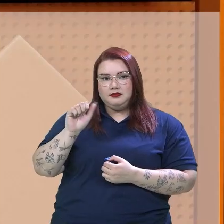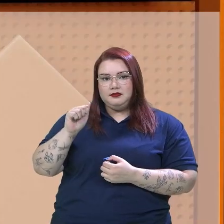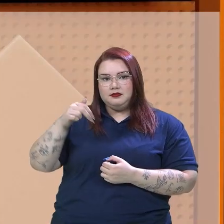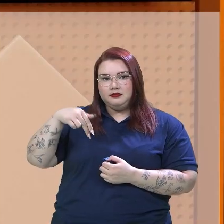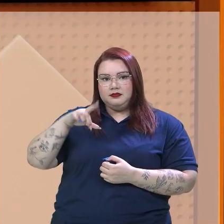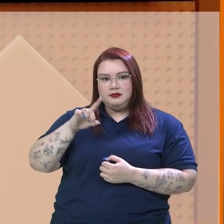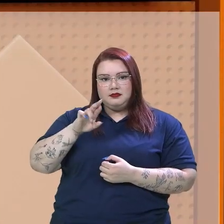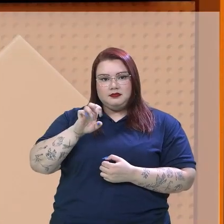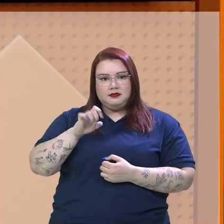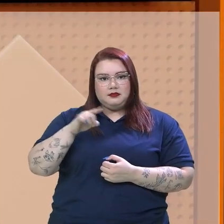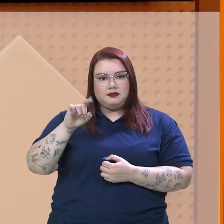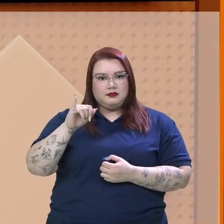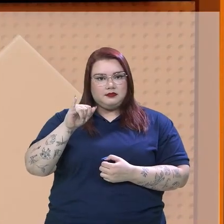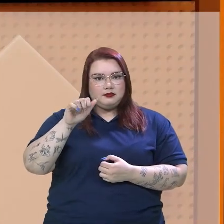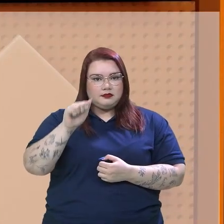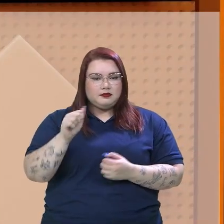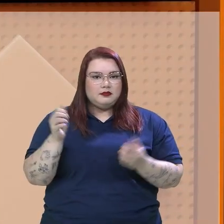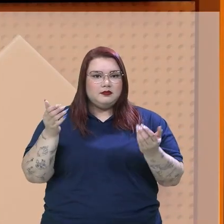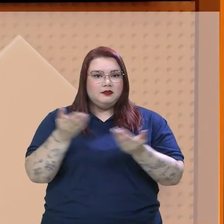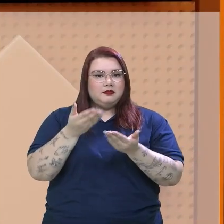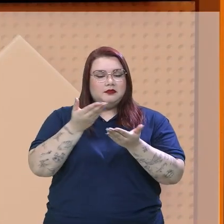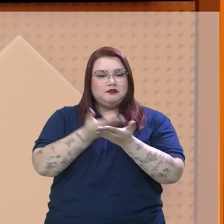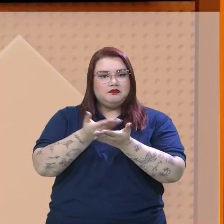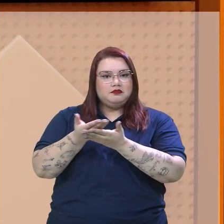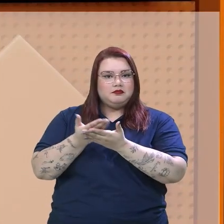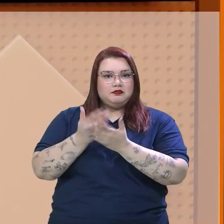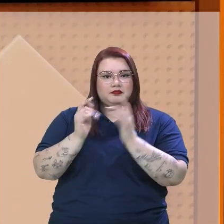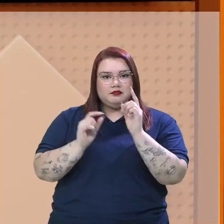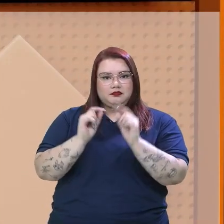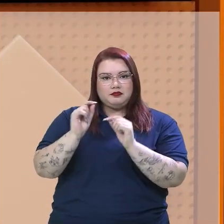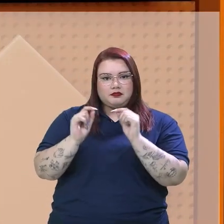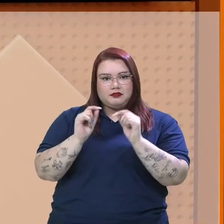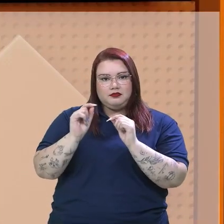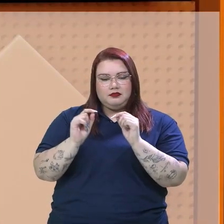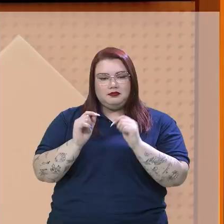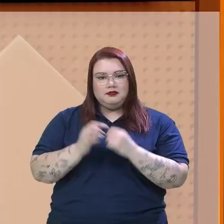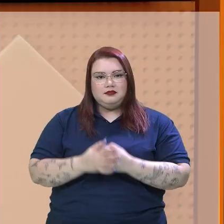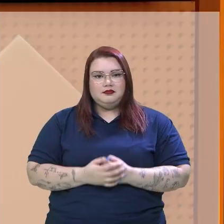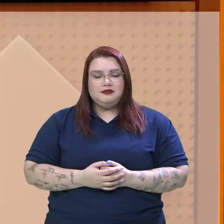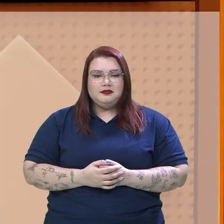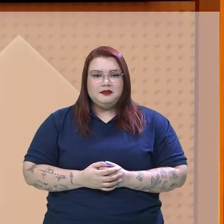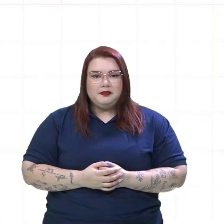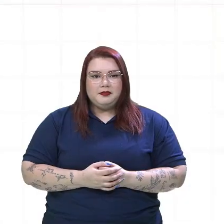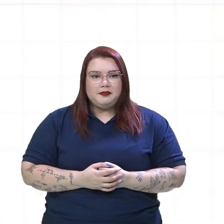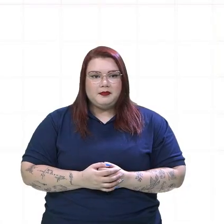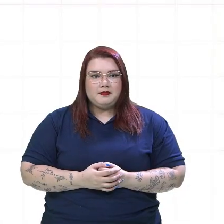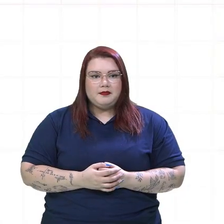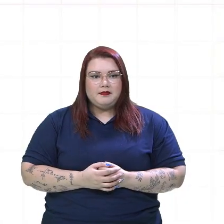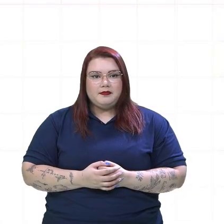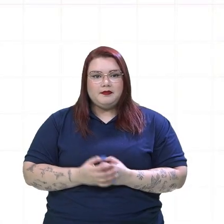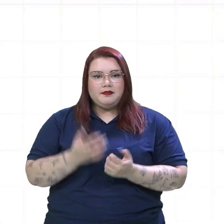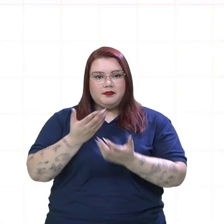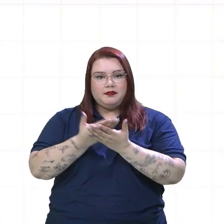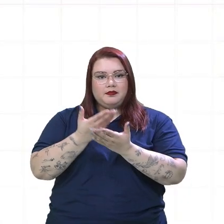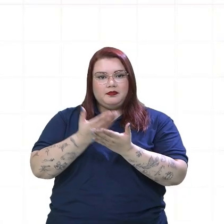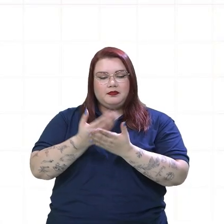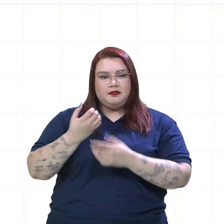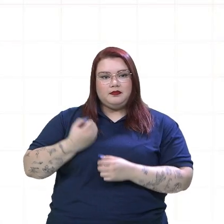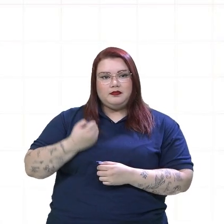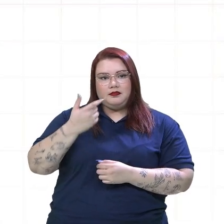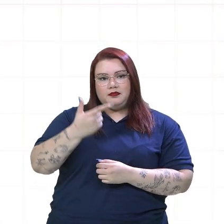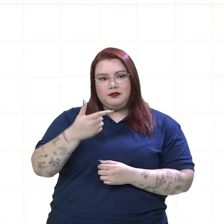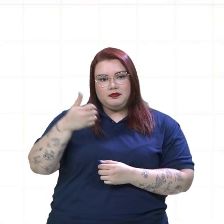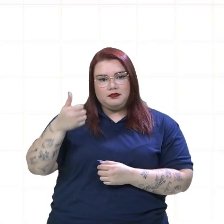Sandréia Cascais. Vamos dar uma olhada no número da aula e o nosso objeto de conhecimento. Esta é a aula de